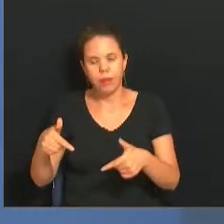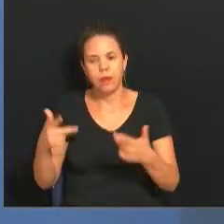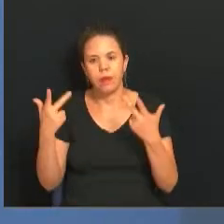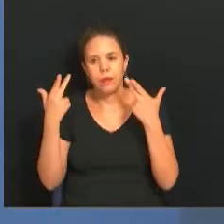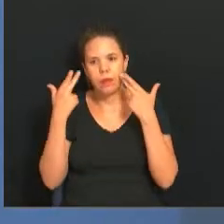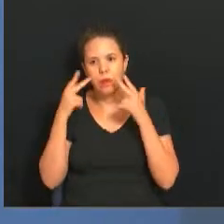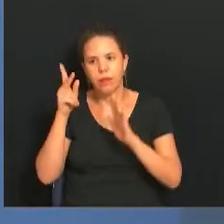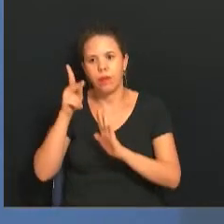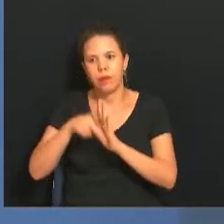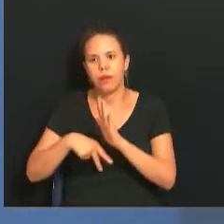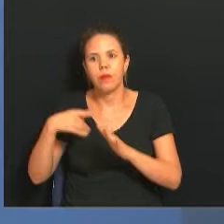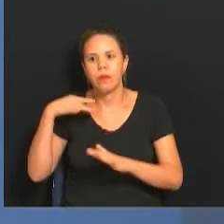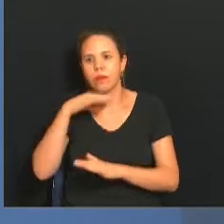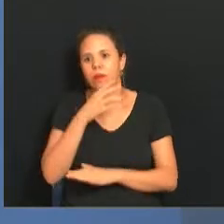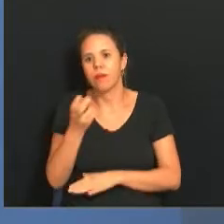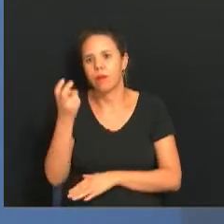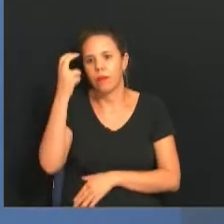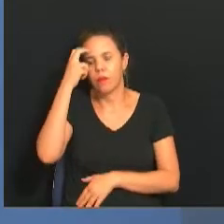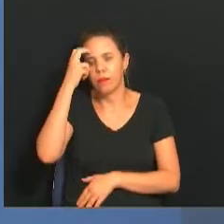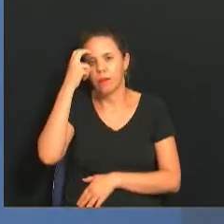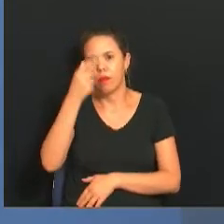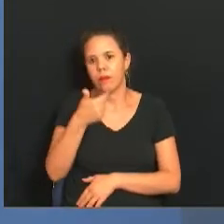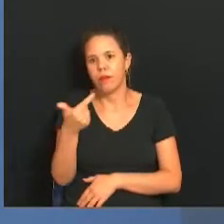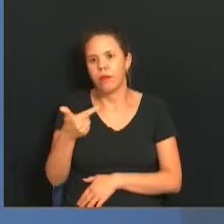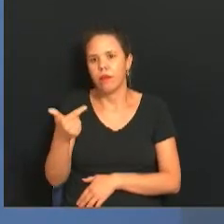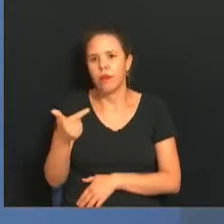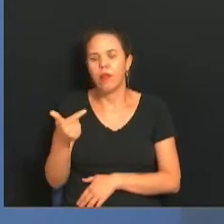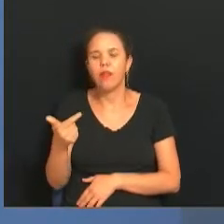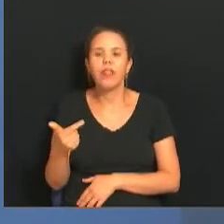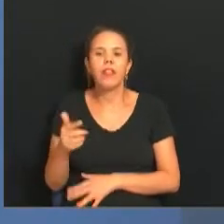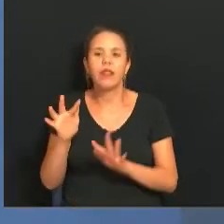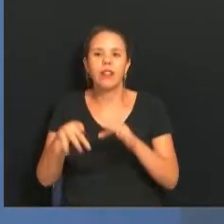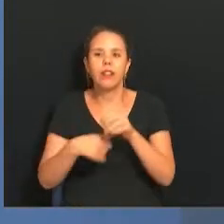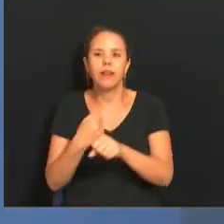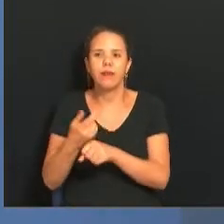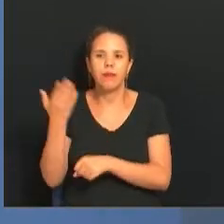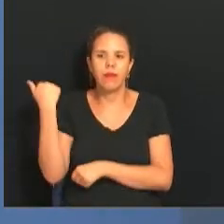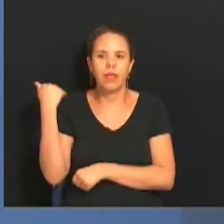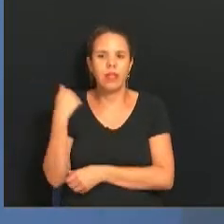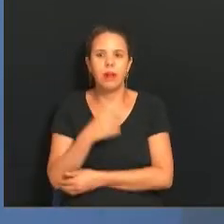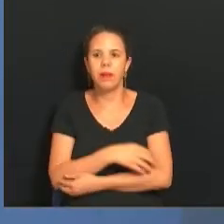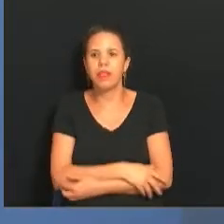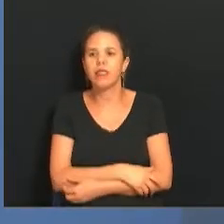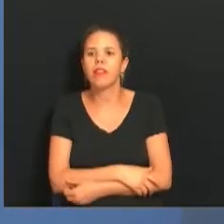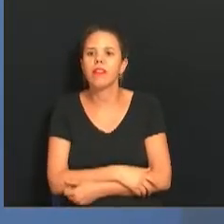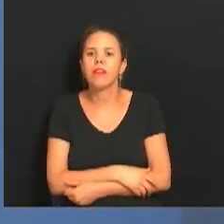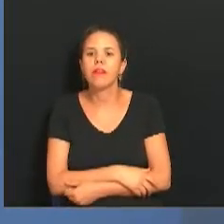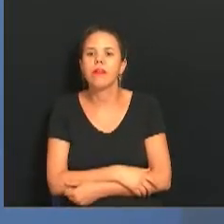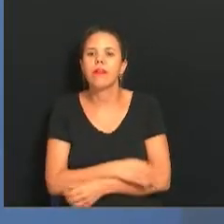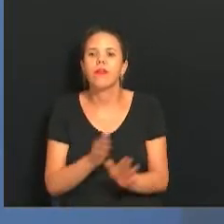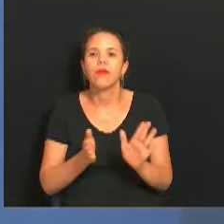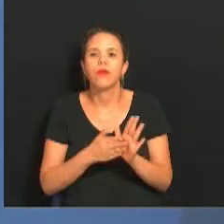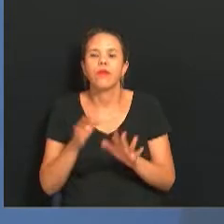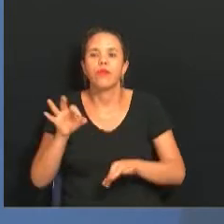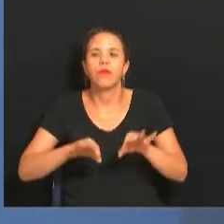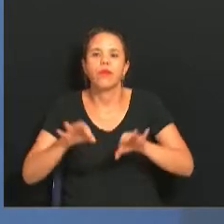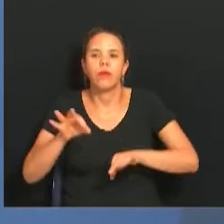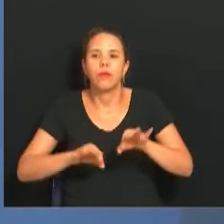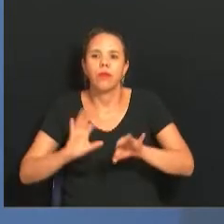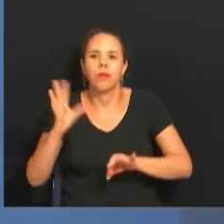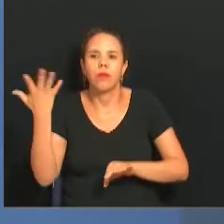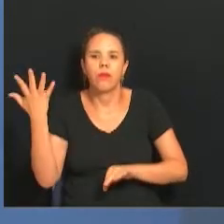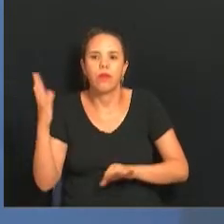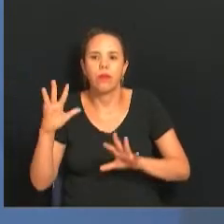projeto Verão Cultural 2022, que foi lançado no final do ano passado e tem várias ofertas de oficinas que acontecem por